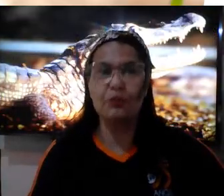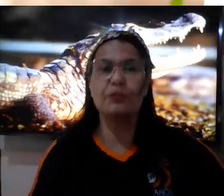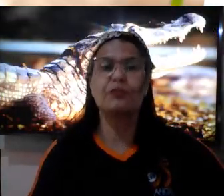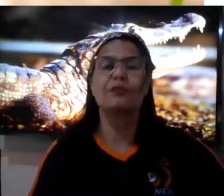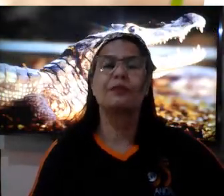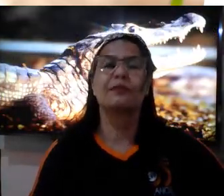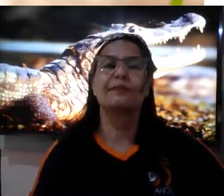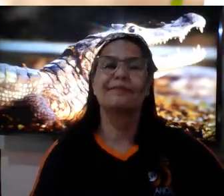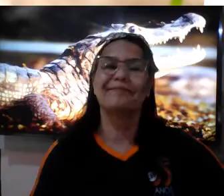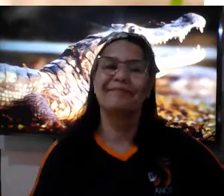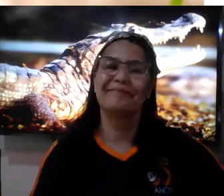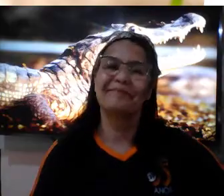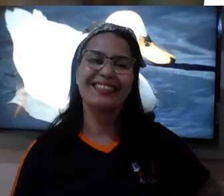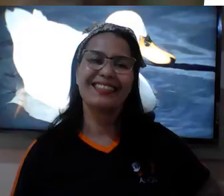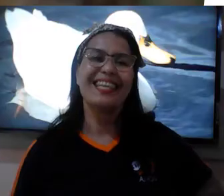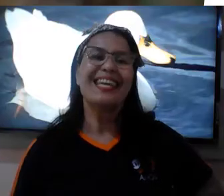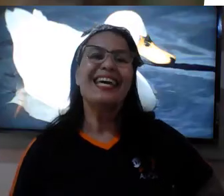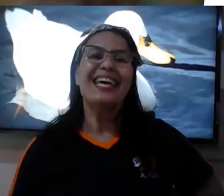domésticos.